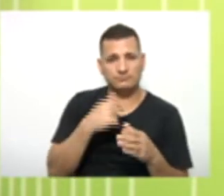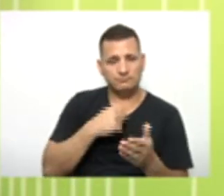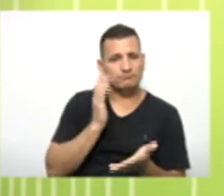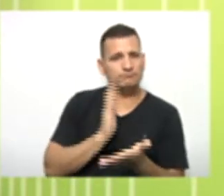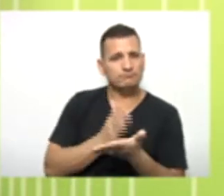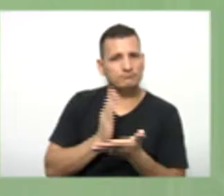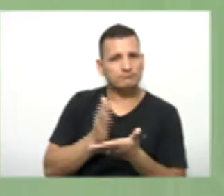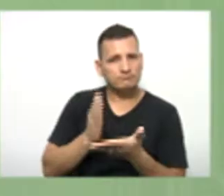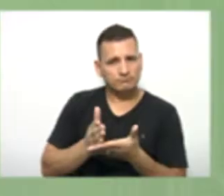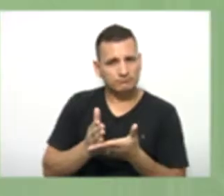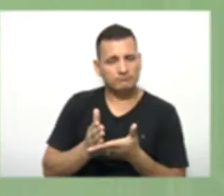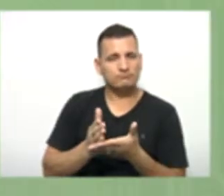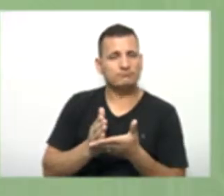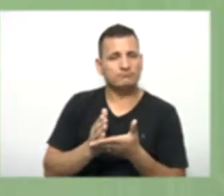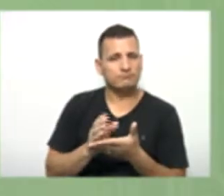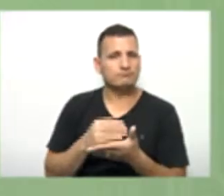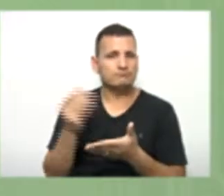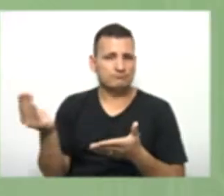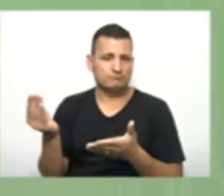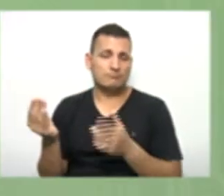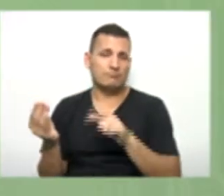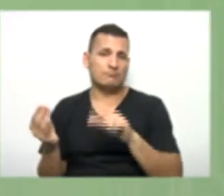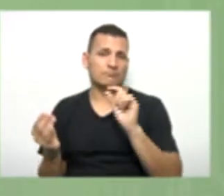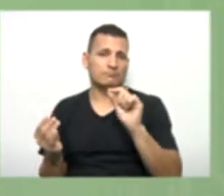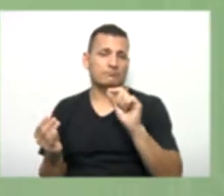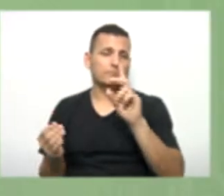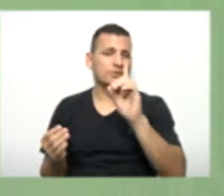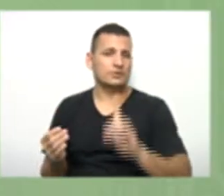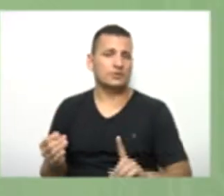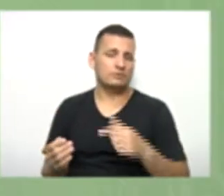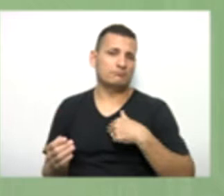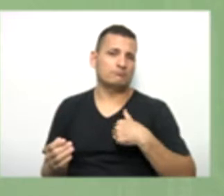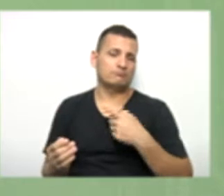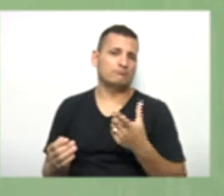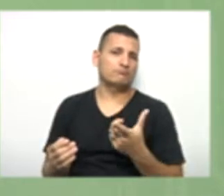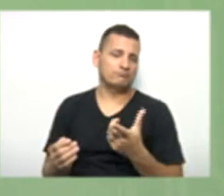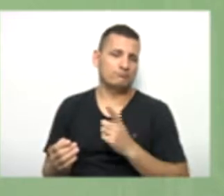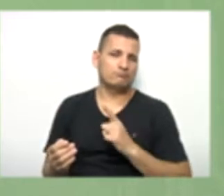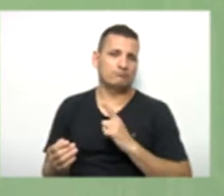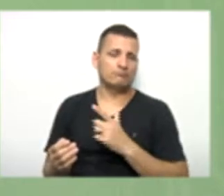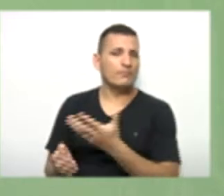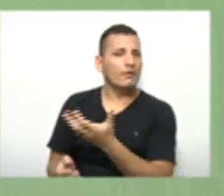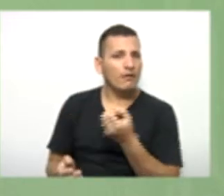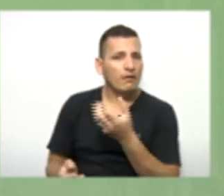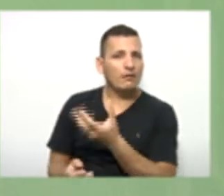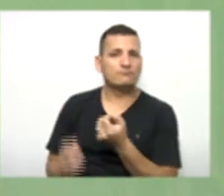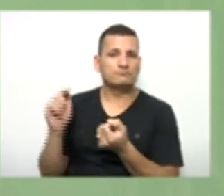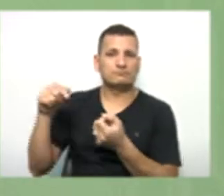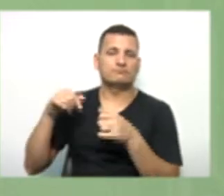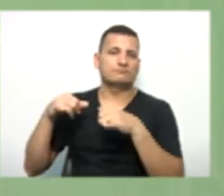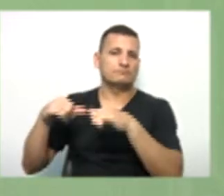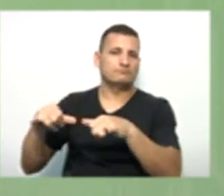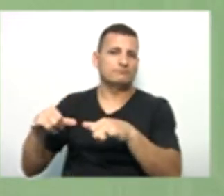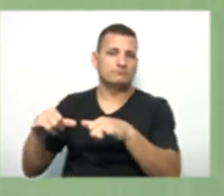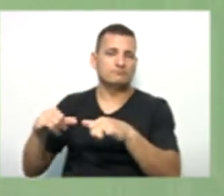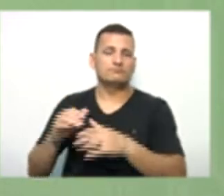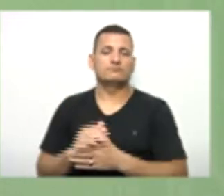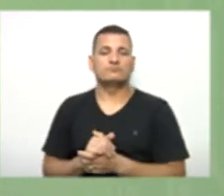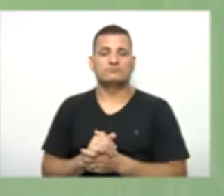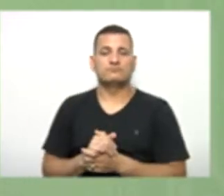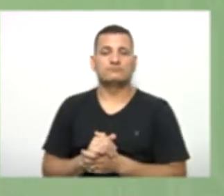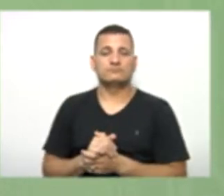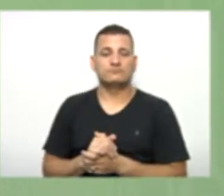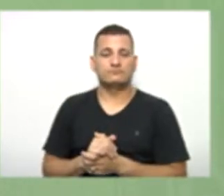vai entrar o quê? Um direito que eu tenho a receber dessa rede de supermercado. Então, na forma